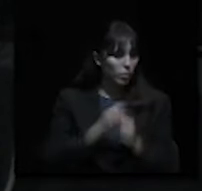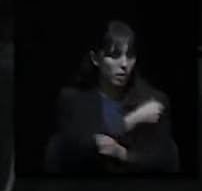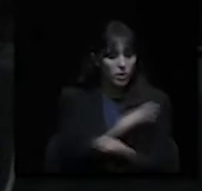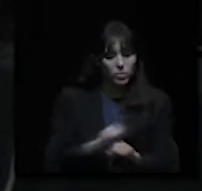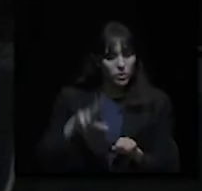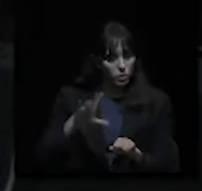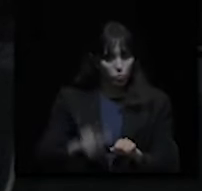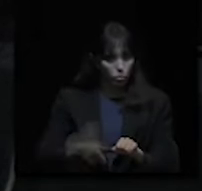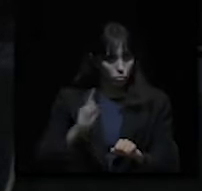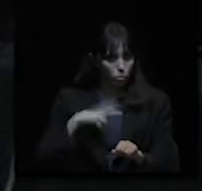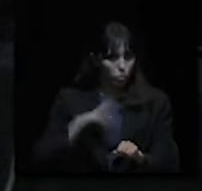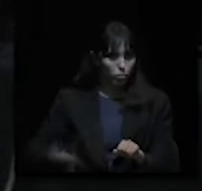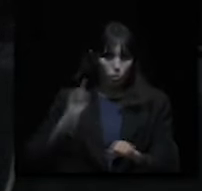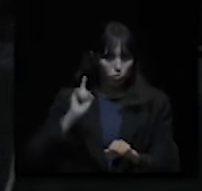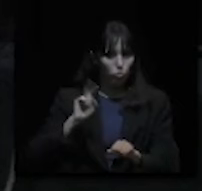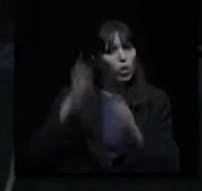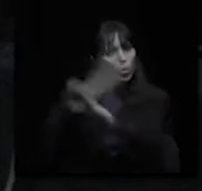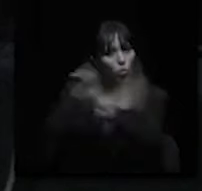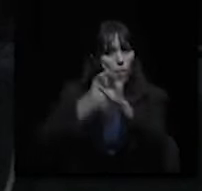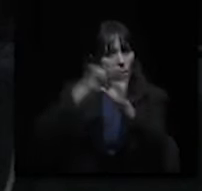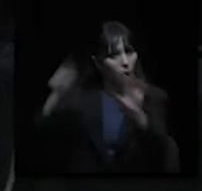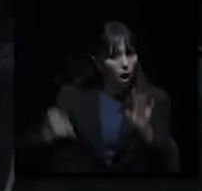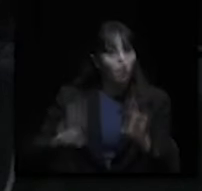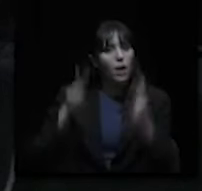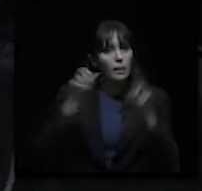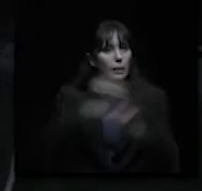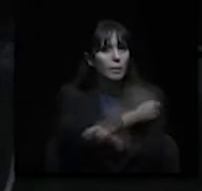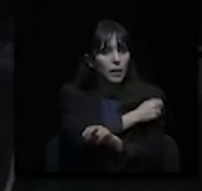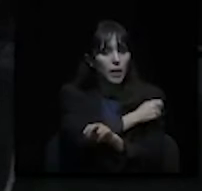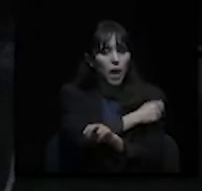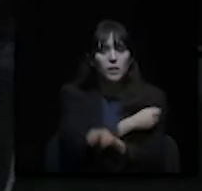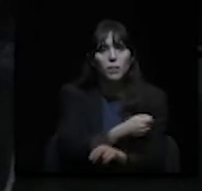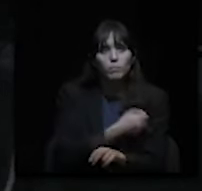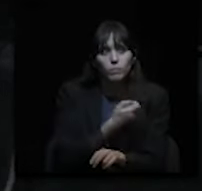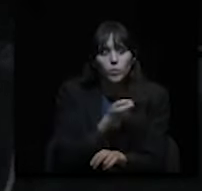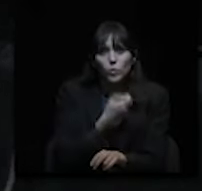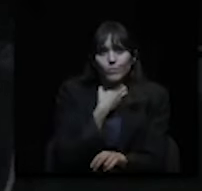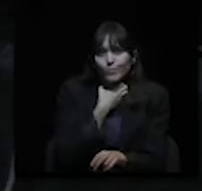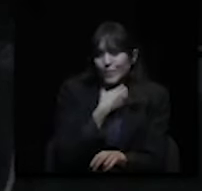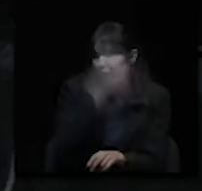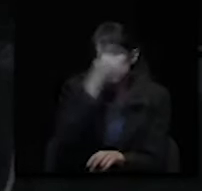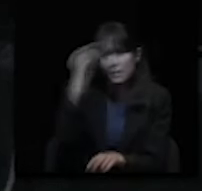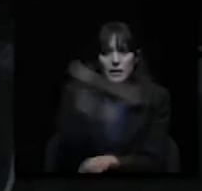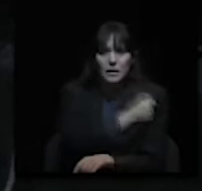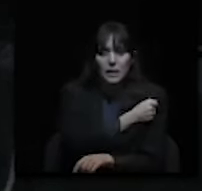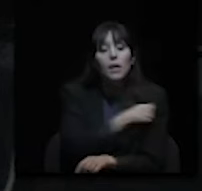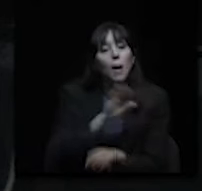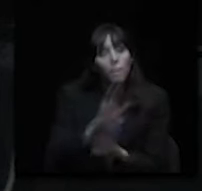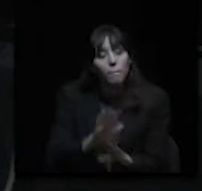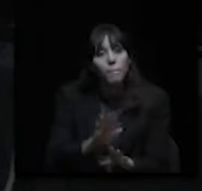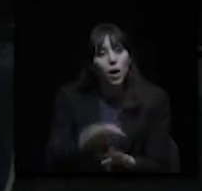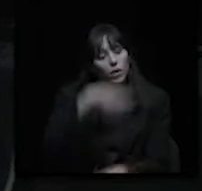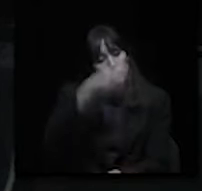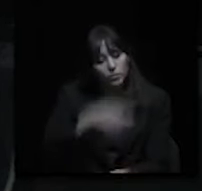exclusivo de Portugal. Por toda a Europa e em vários outros países do mundo, a habitação está-se a tornar incomportável. Mas cabe ao Executivo